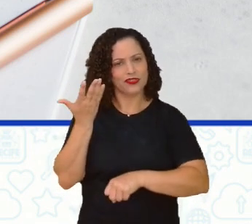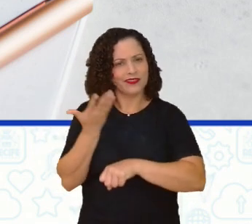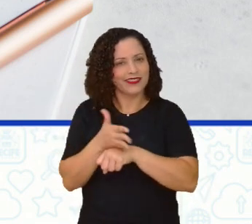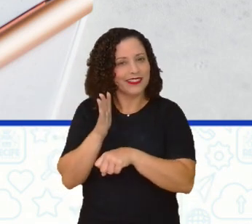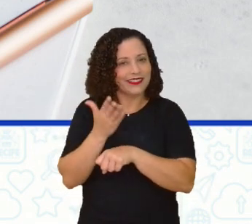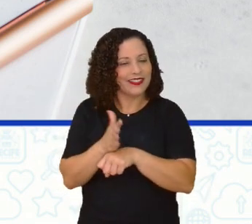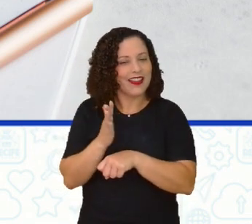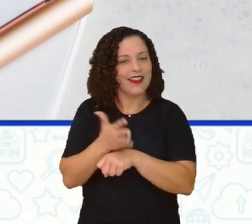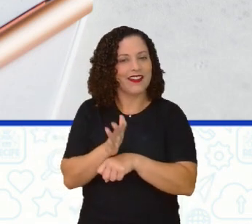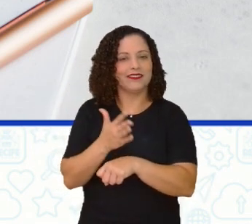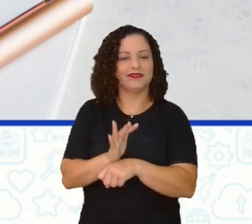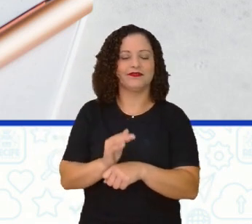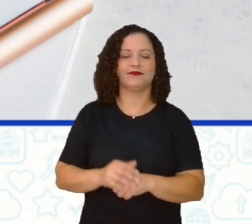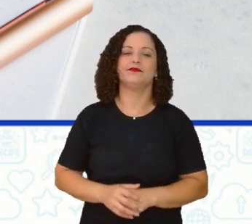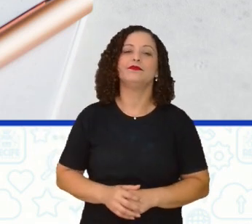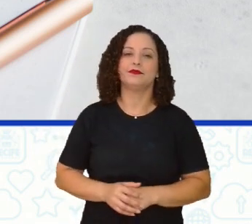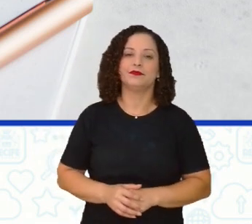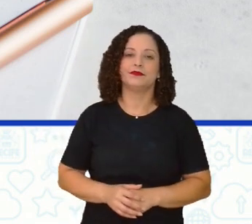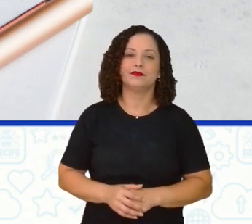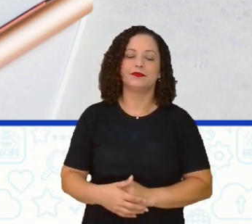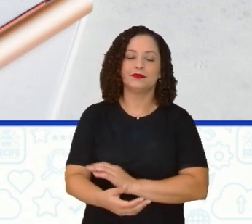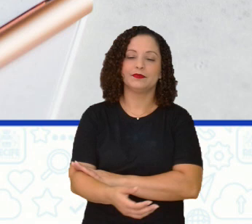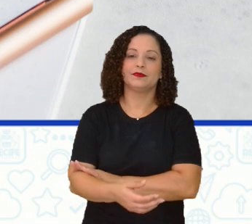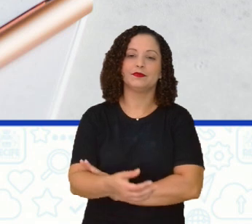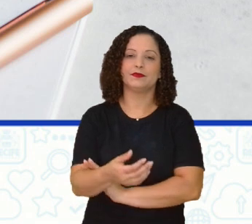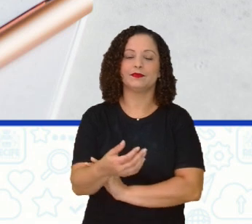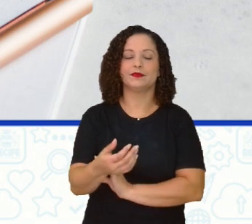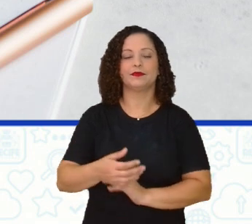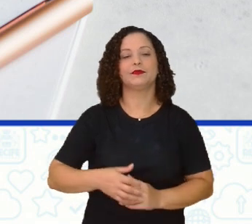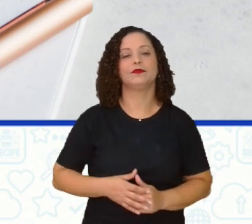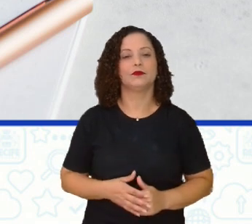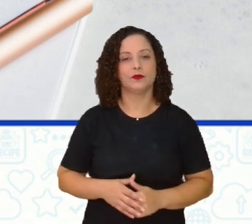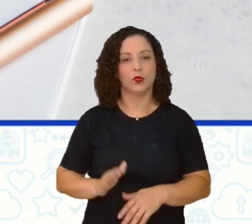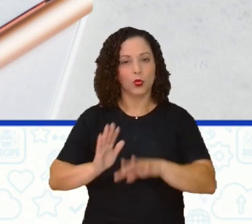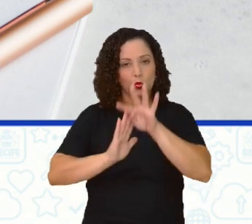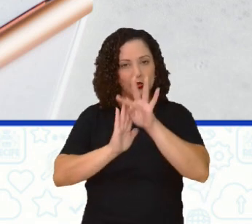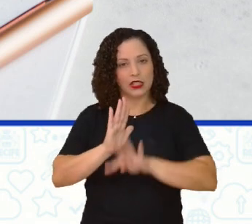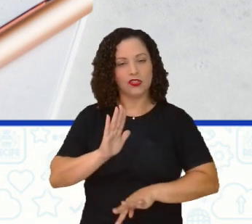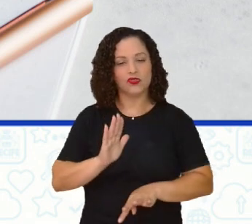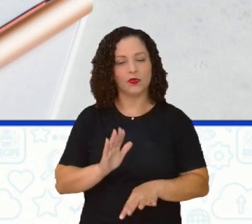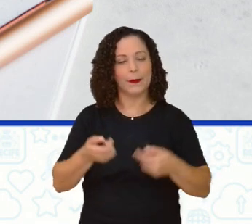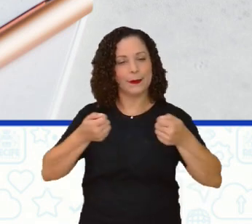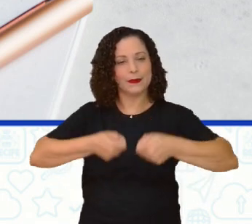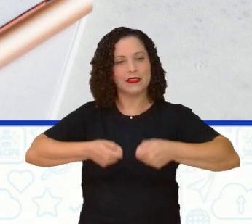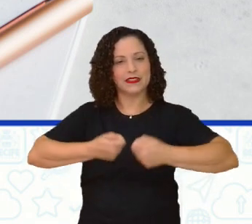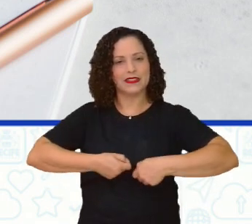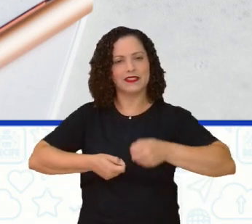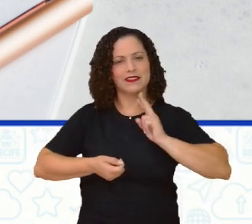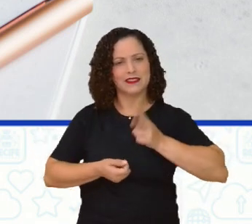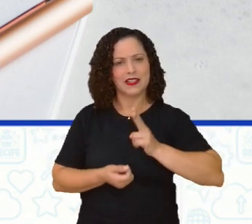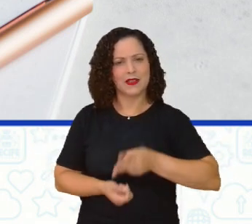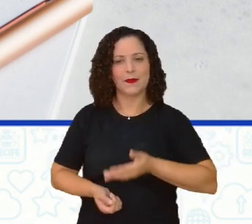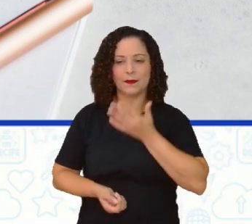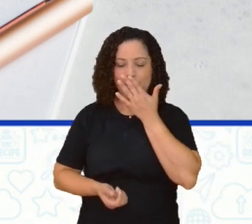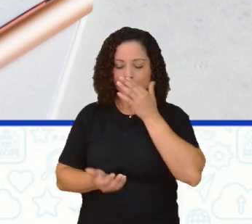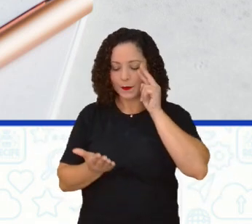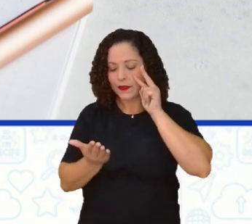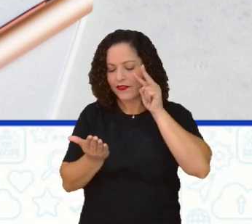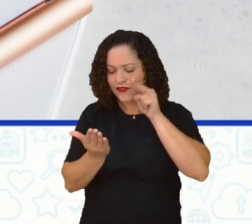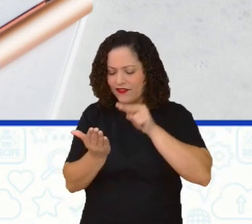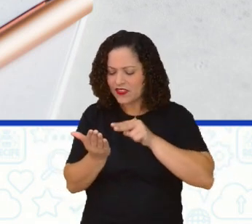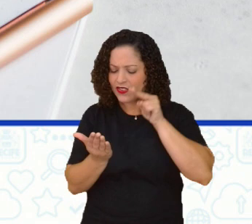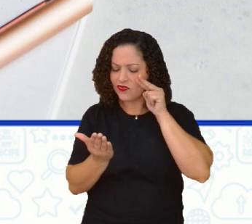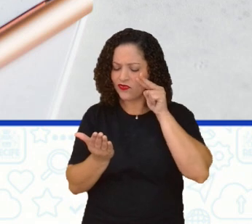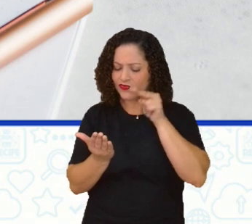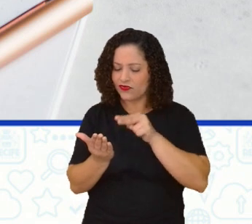texto, ele é escrito uma vez, ele deve ser revisado, escrito novamente, não